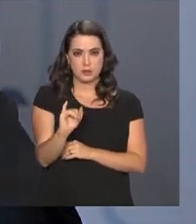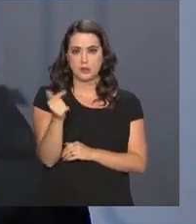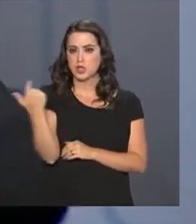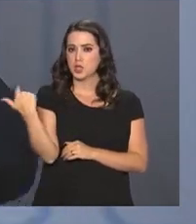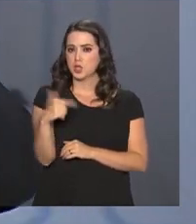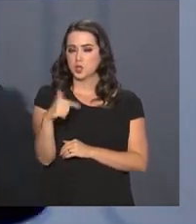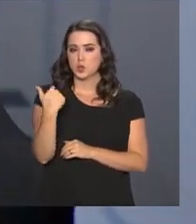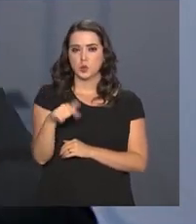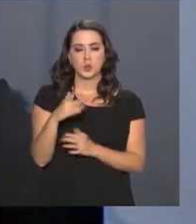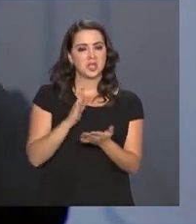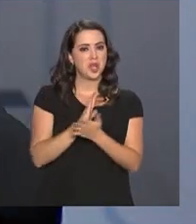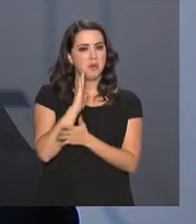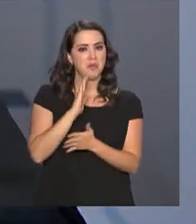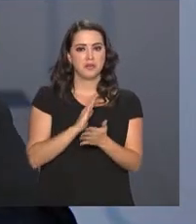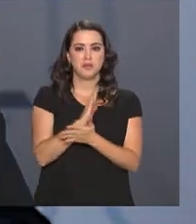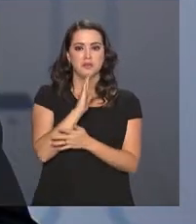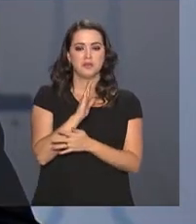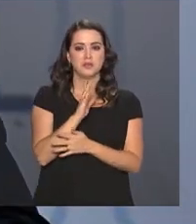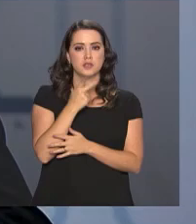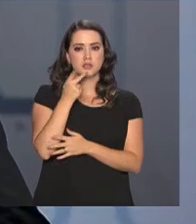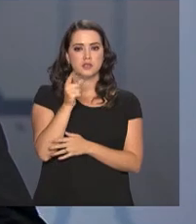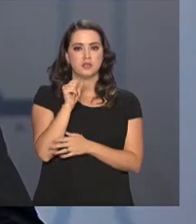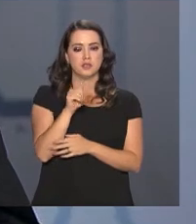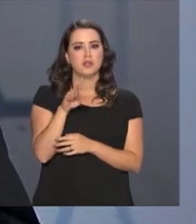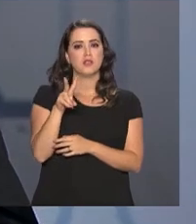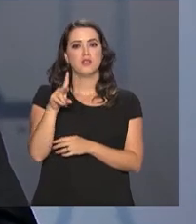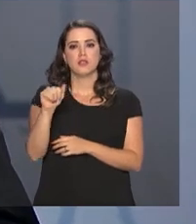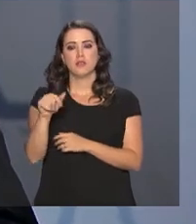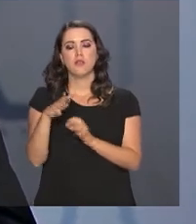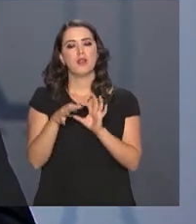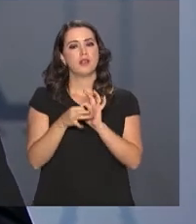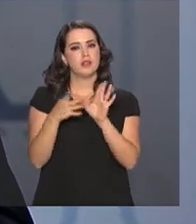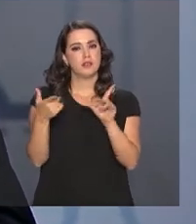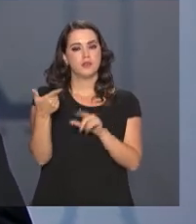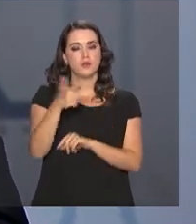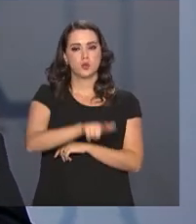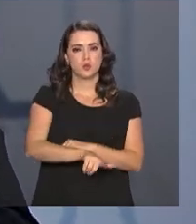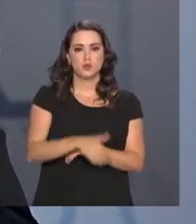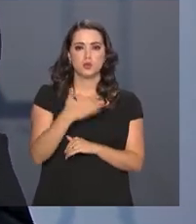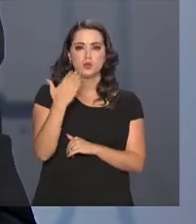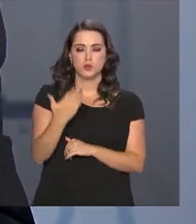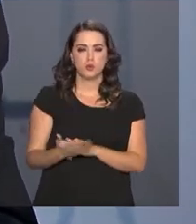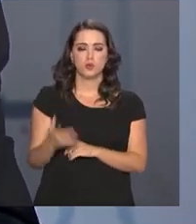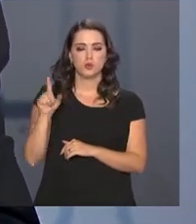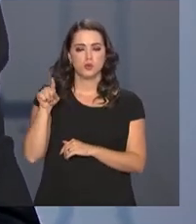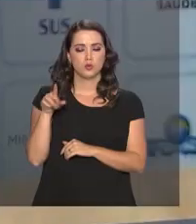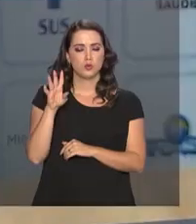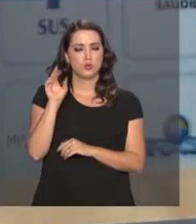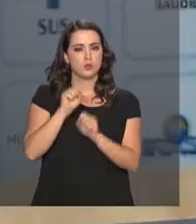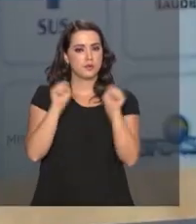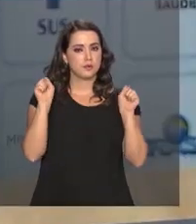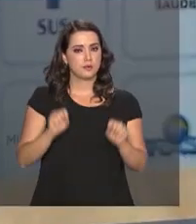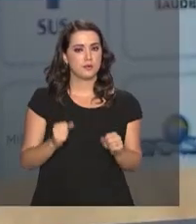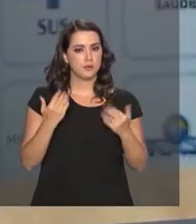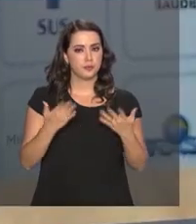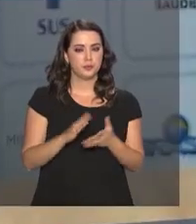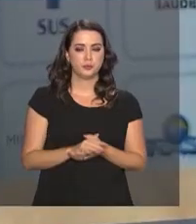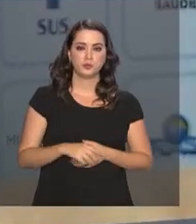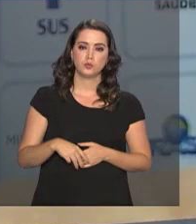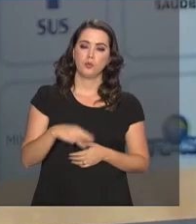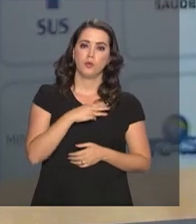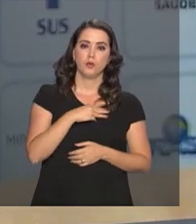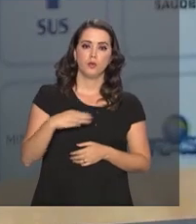haja a homologação conforme eu disse a vaga volta a ficar disponível no sistema o ministro gilberto